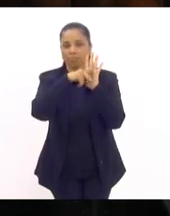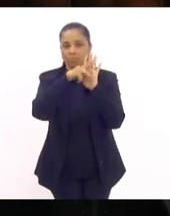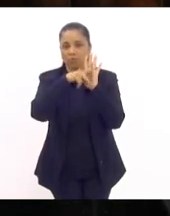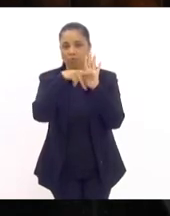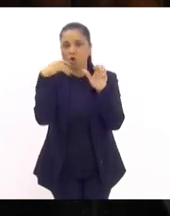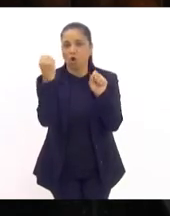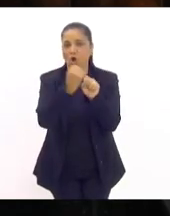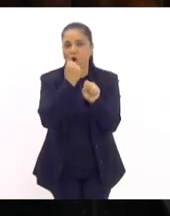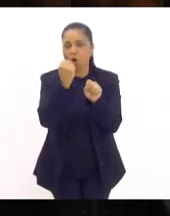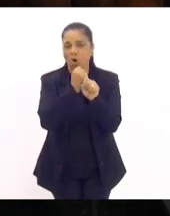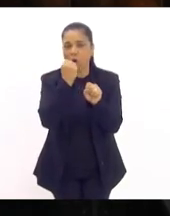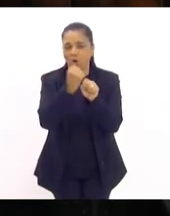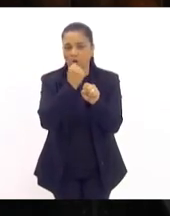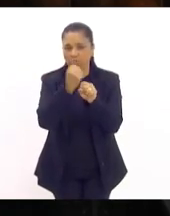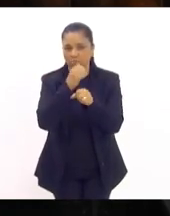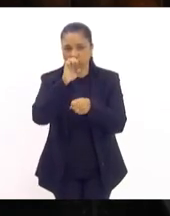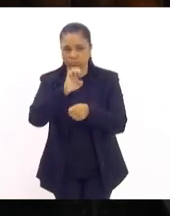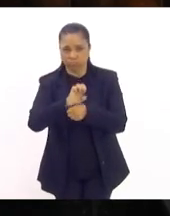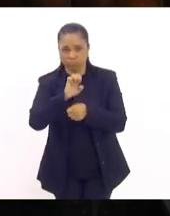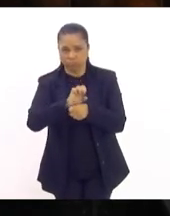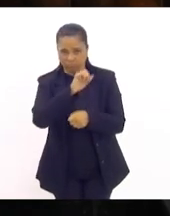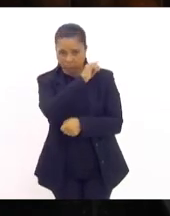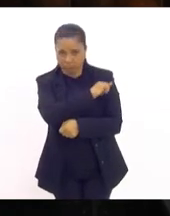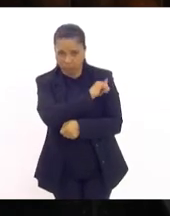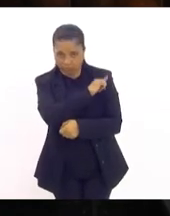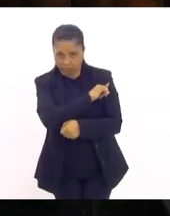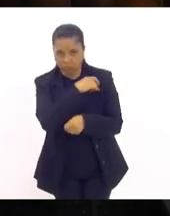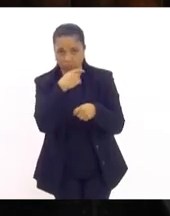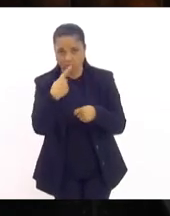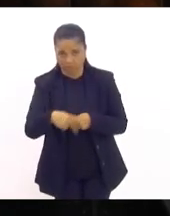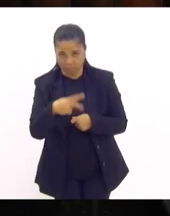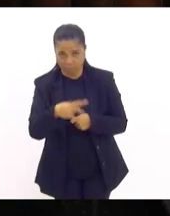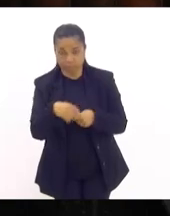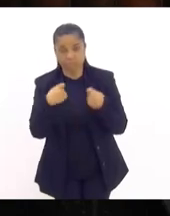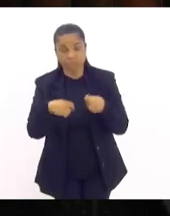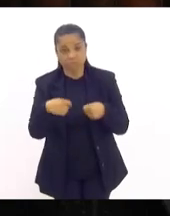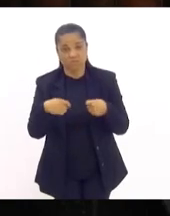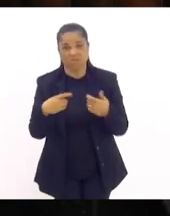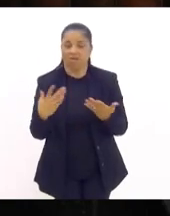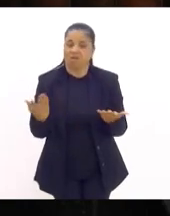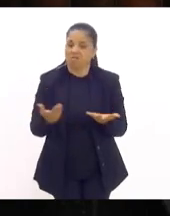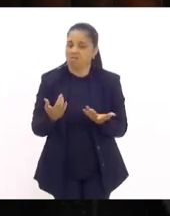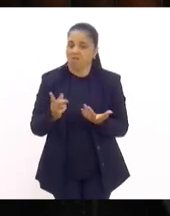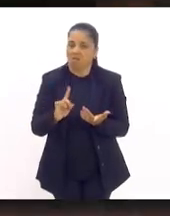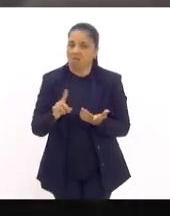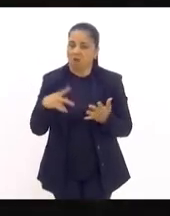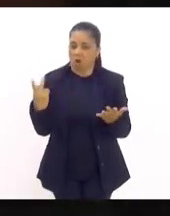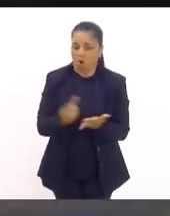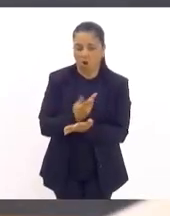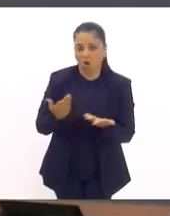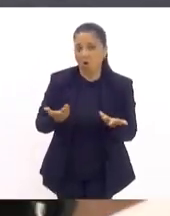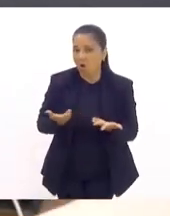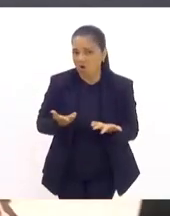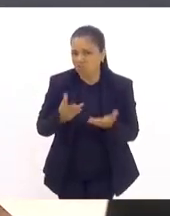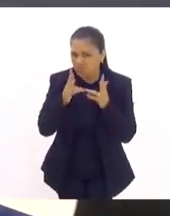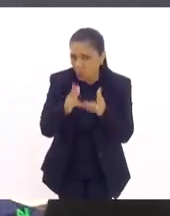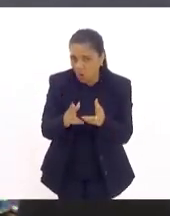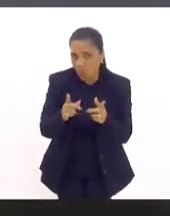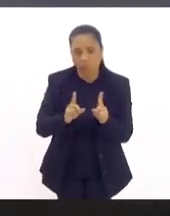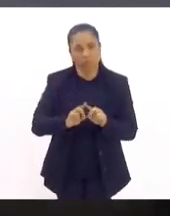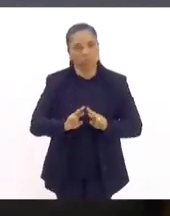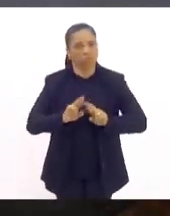obras feitas pelo Estado. E não como acontece hoje, quando tudo está